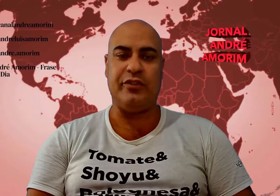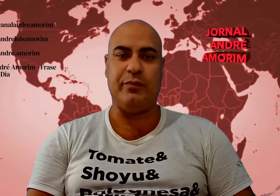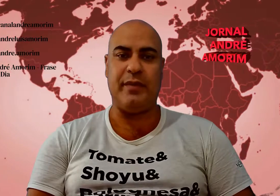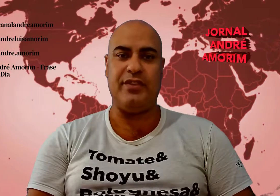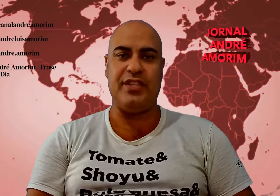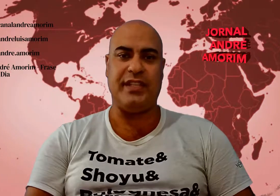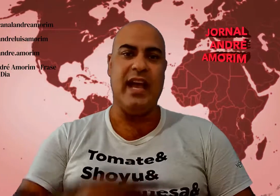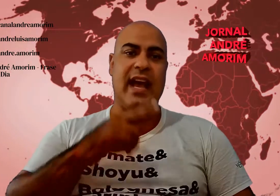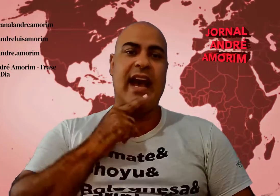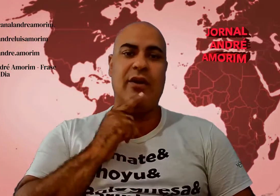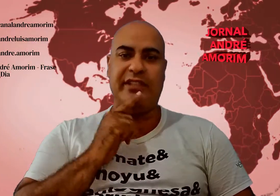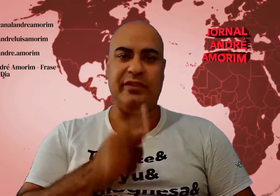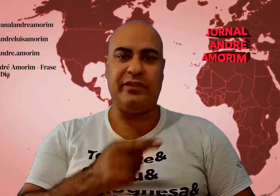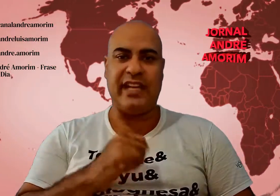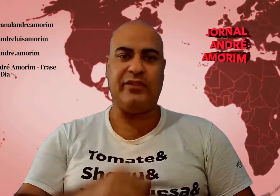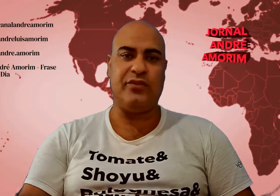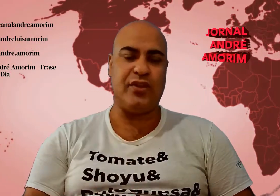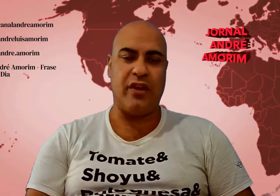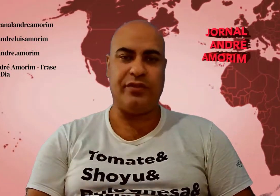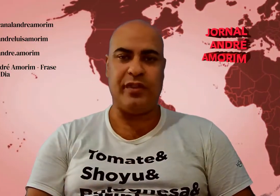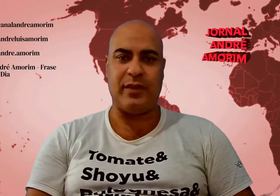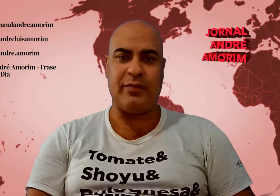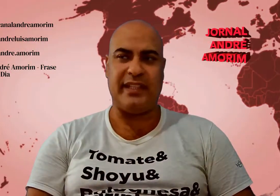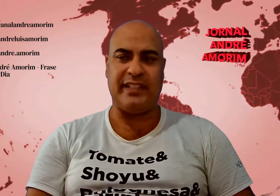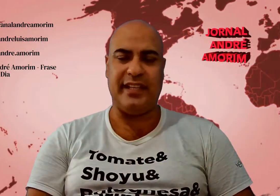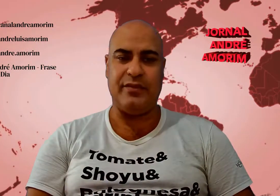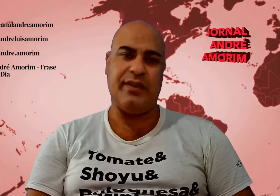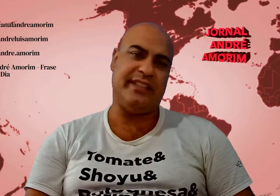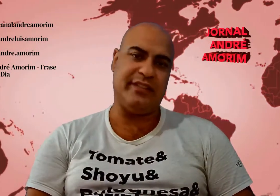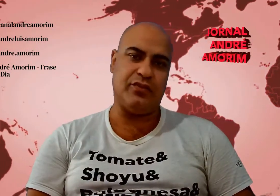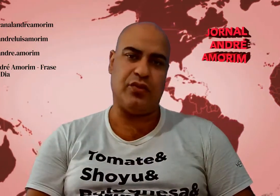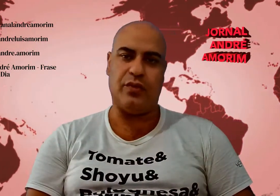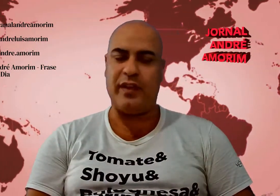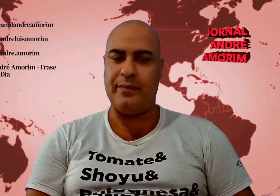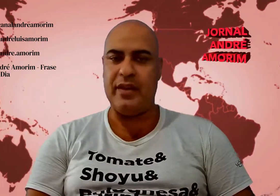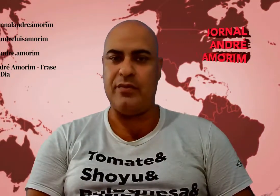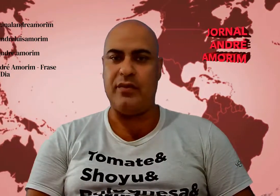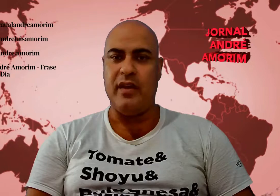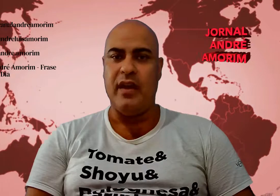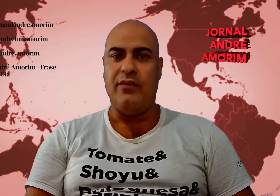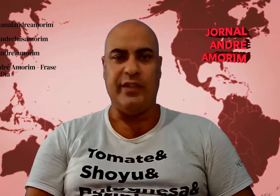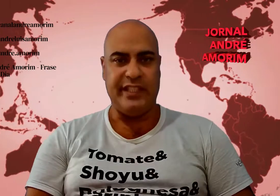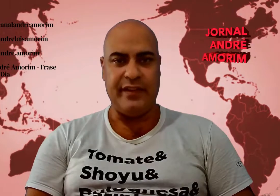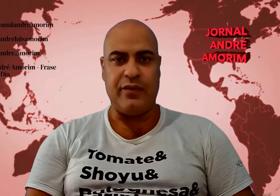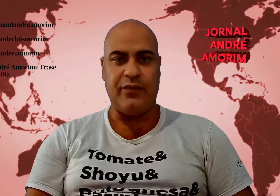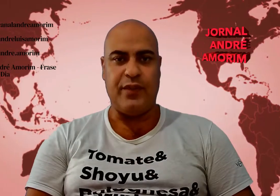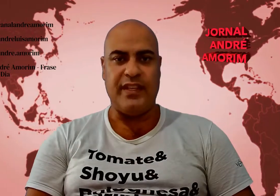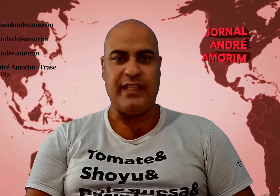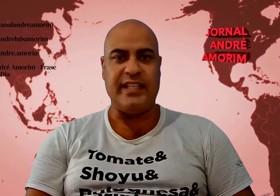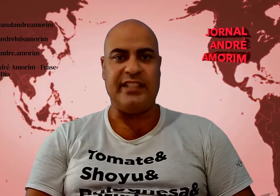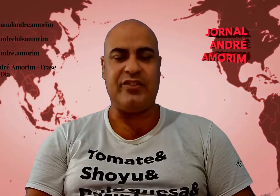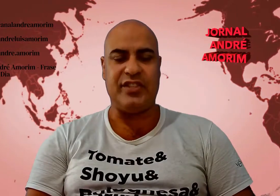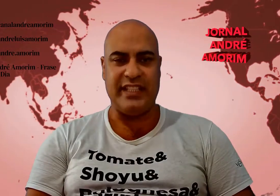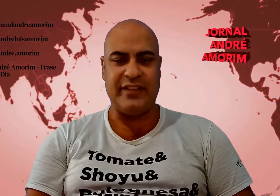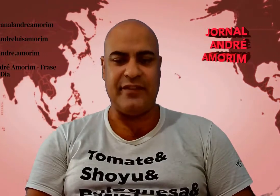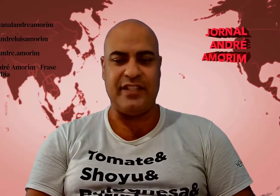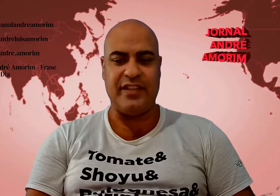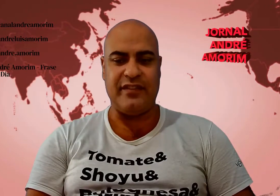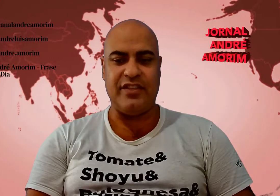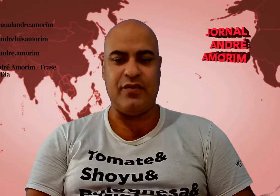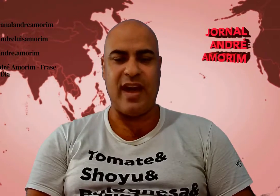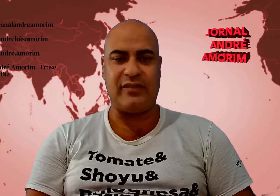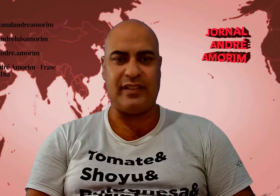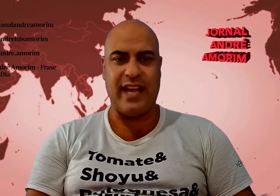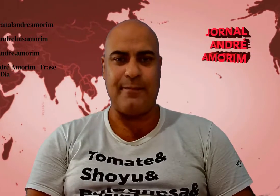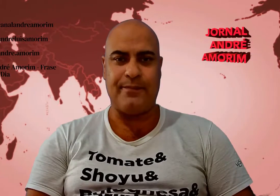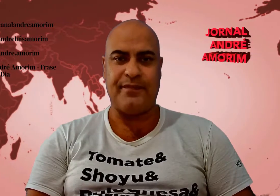os anjos do Senhor permitir. Ah, os resultados dos jogos do Campeonato Brasileiro, com exceção do jogo do Flamengo, você vai conferir na edição de terça-feira,